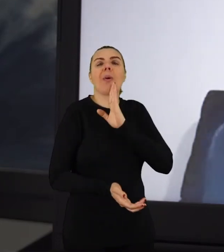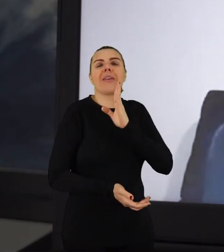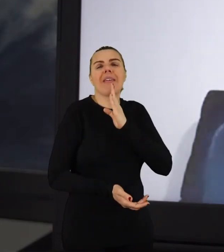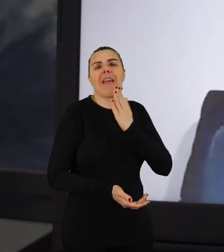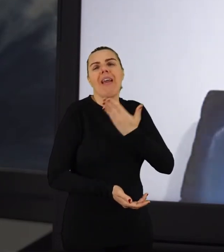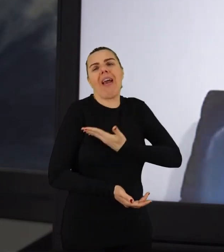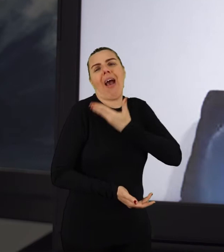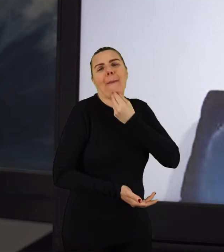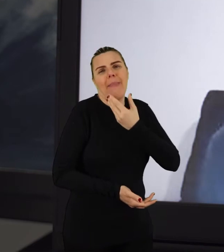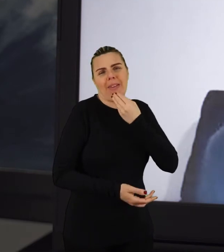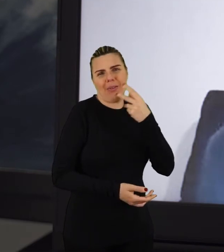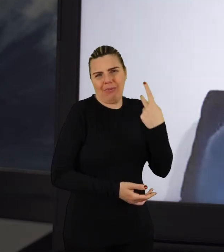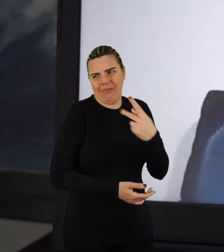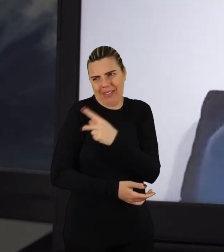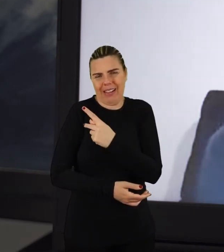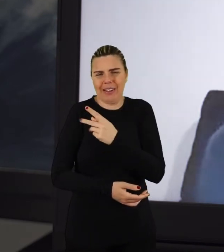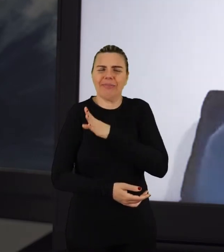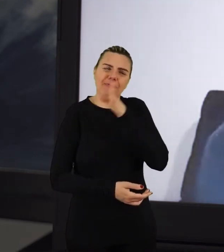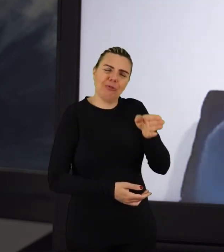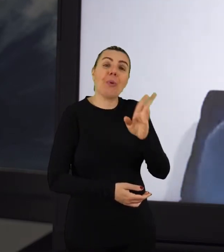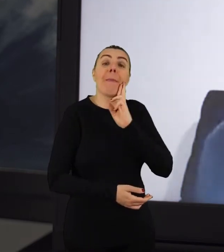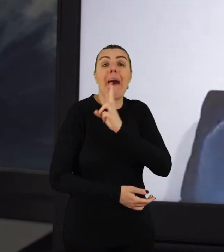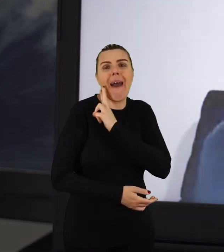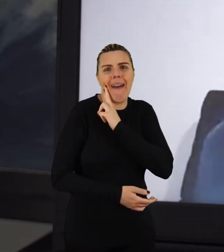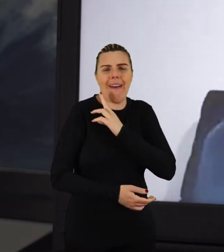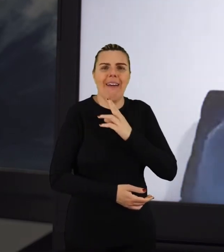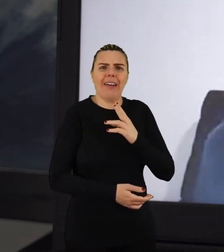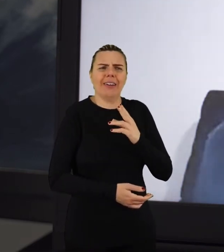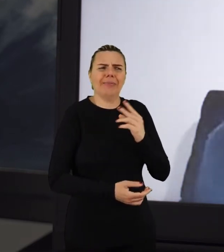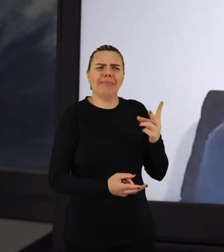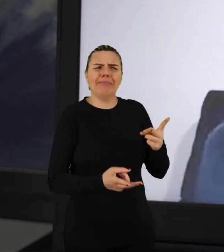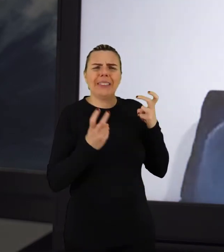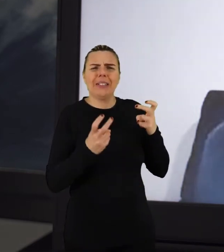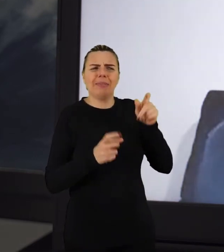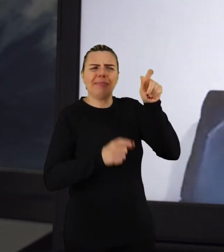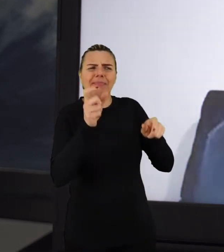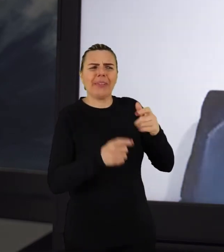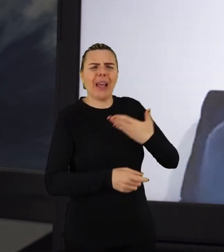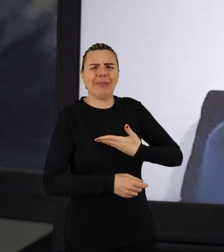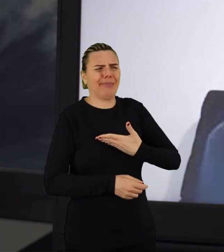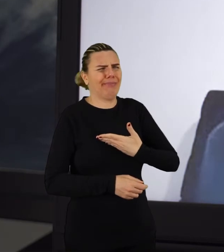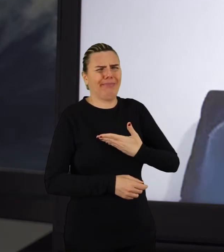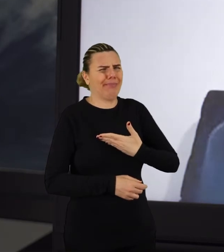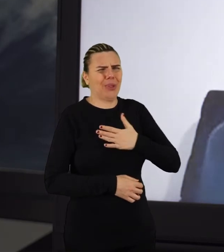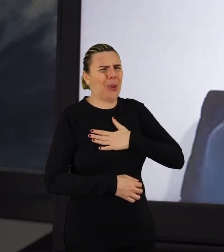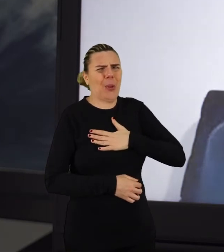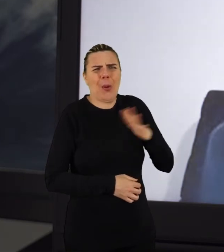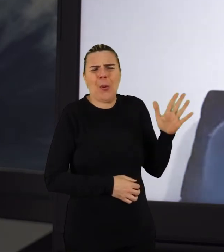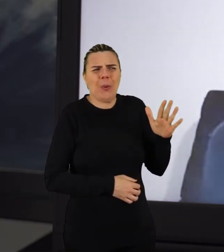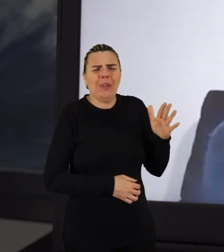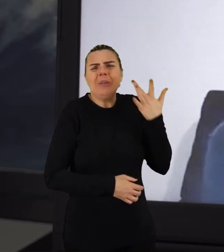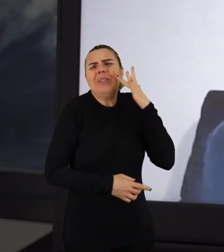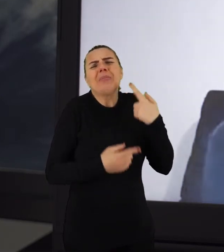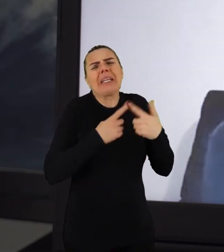E a gente foi num bar e de cara eu já não gostei dos amigos dele. Eu não sei se foi ciúmes,